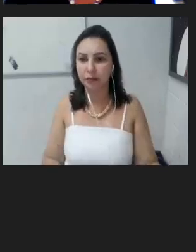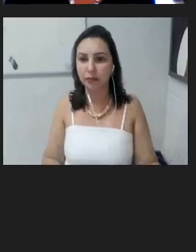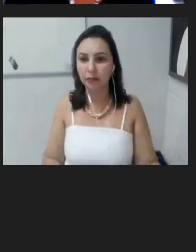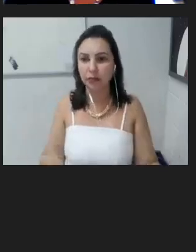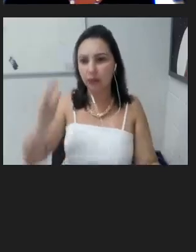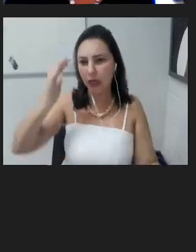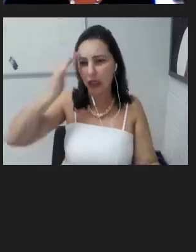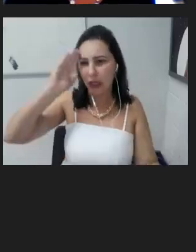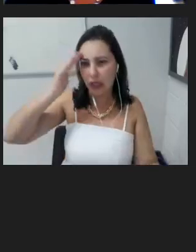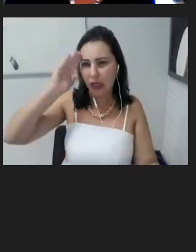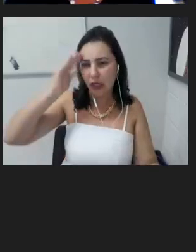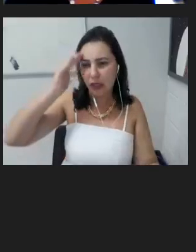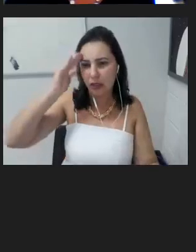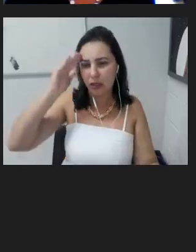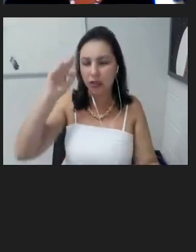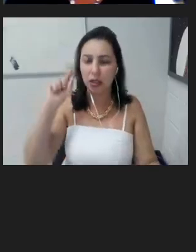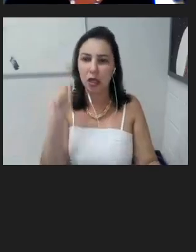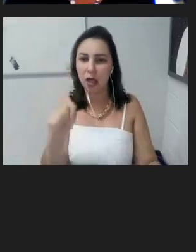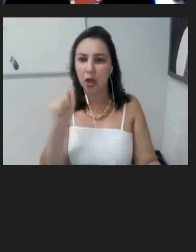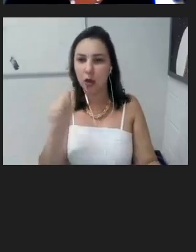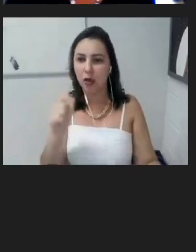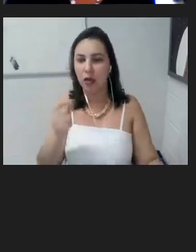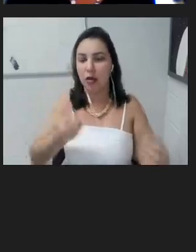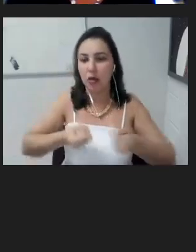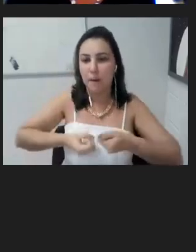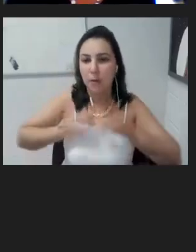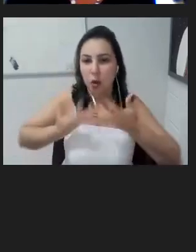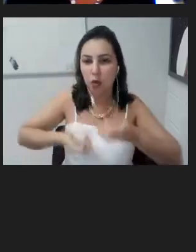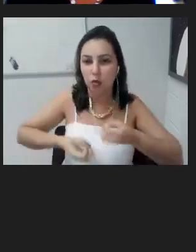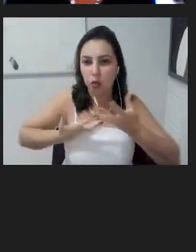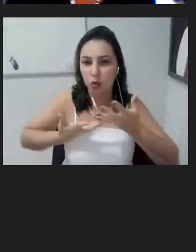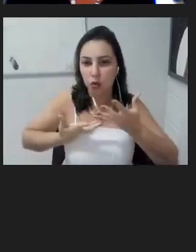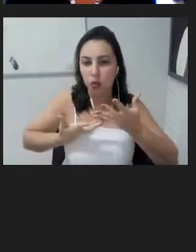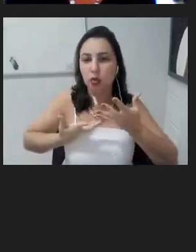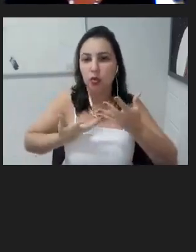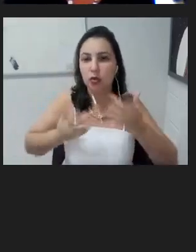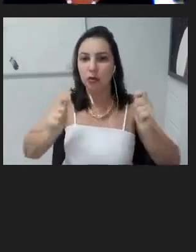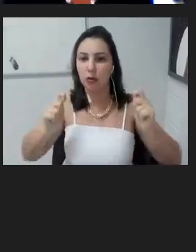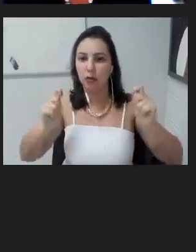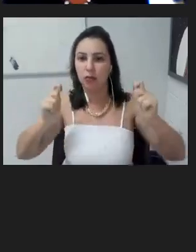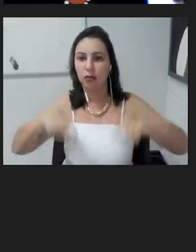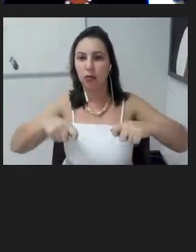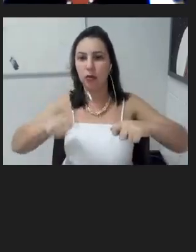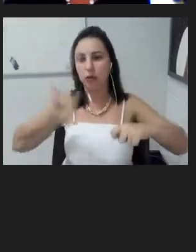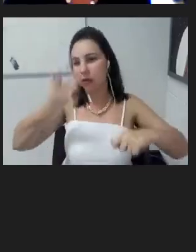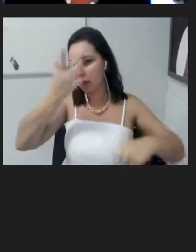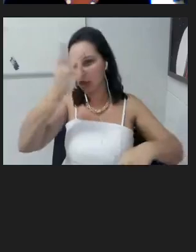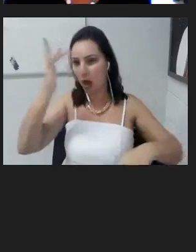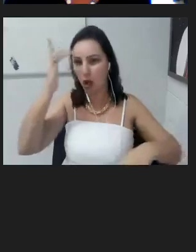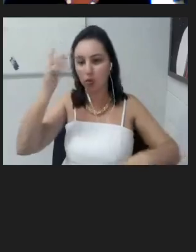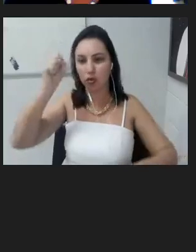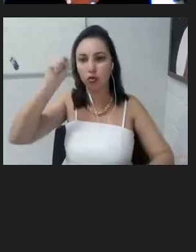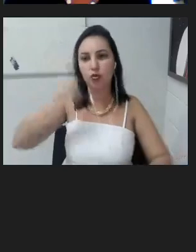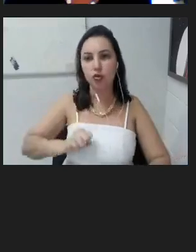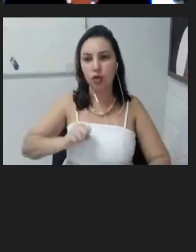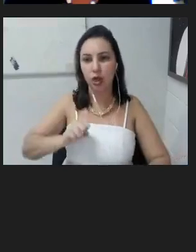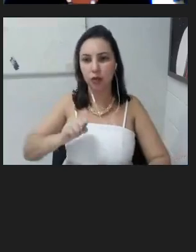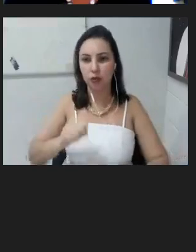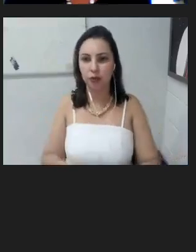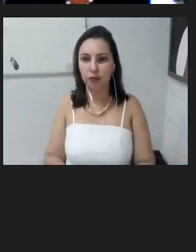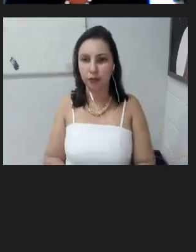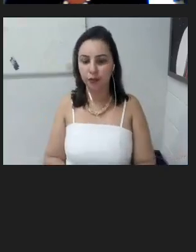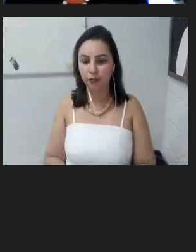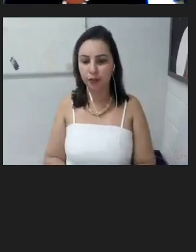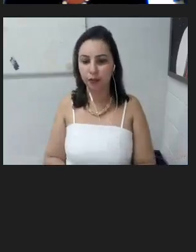entendida como aquela que produz, que possibilita a saúde mental do sujeito. E